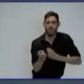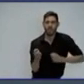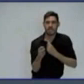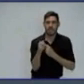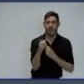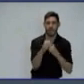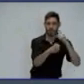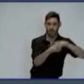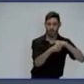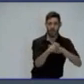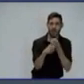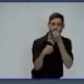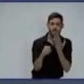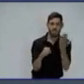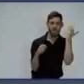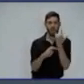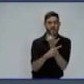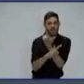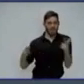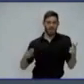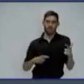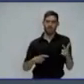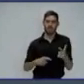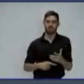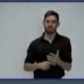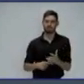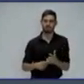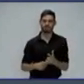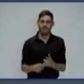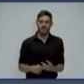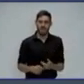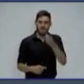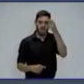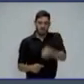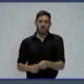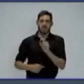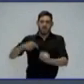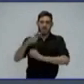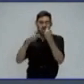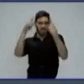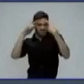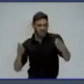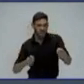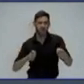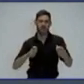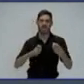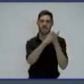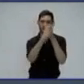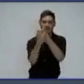houve. Ditaduras vêm com intolerância, violência e perseguições. Uma